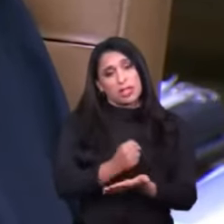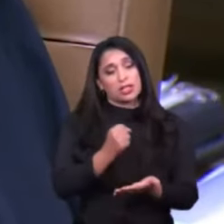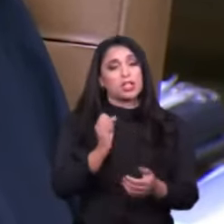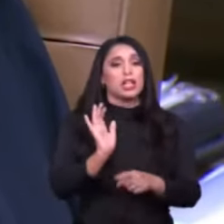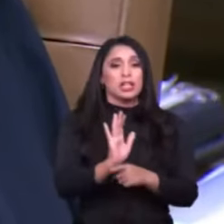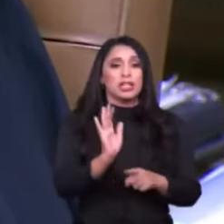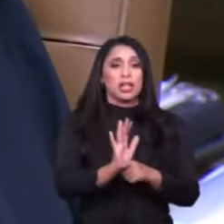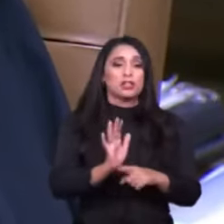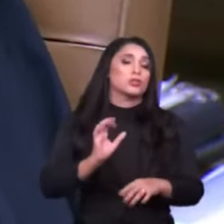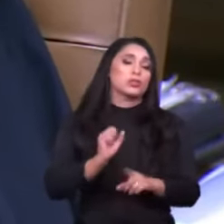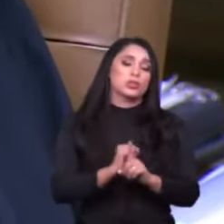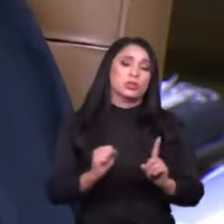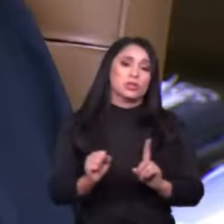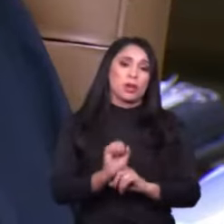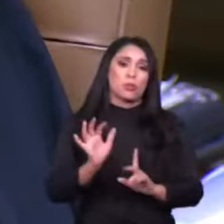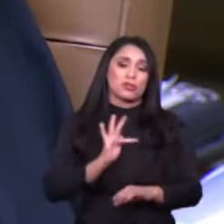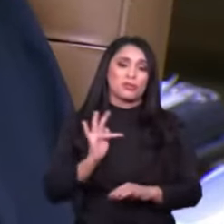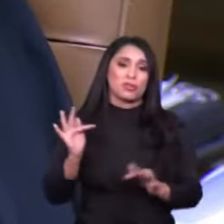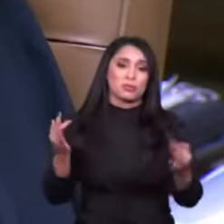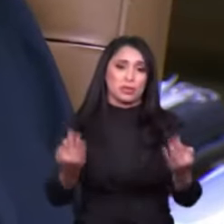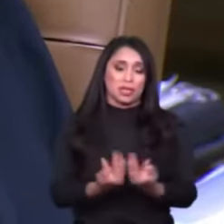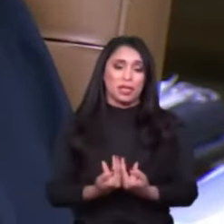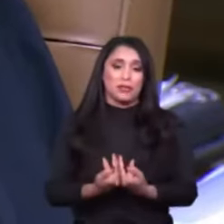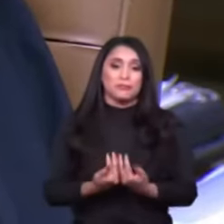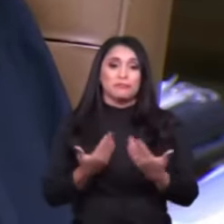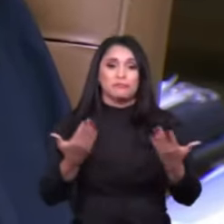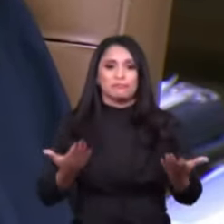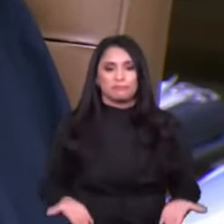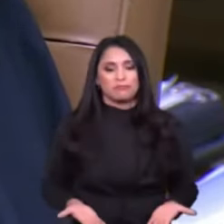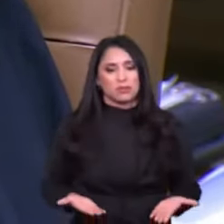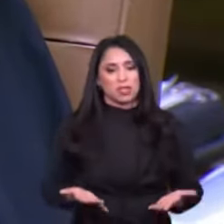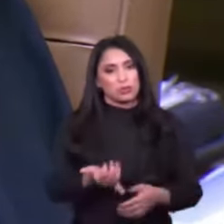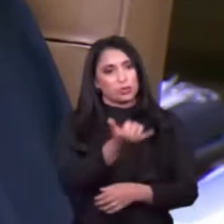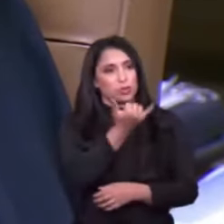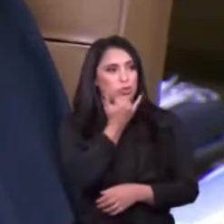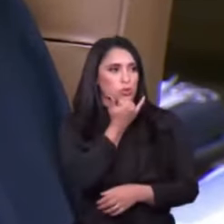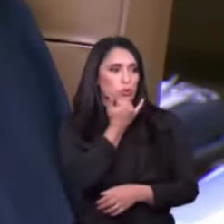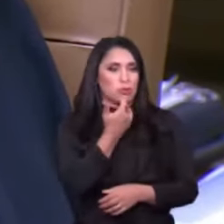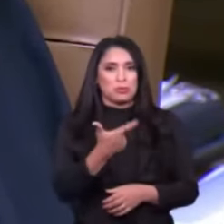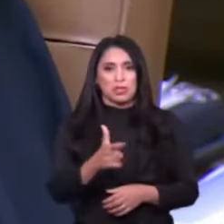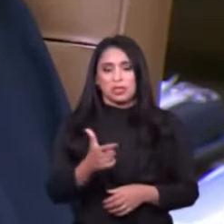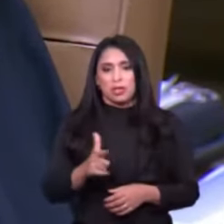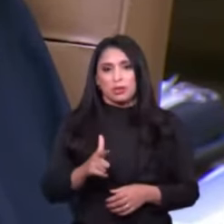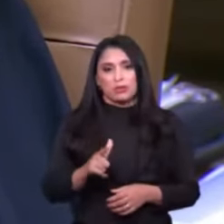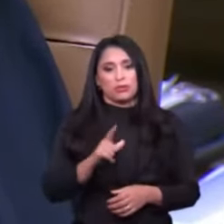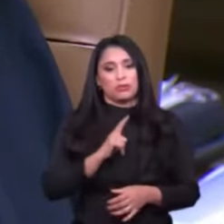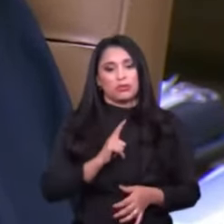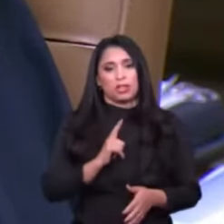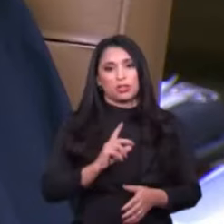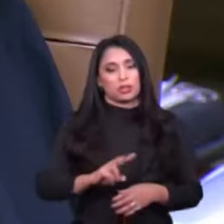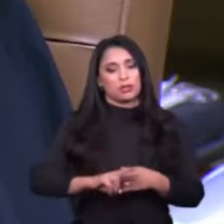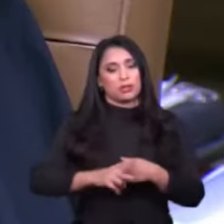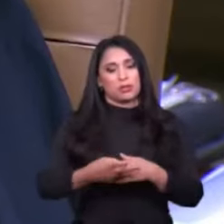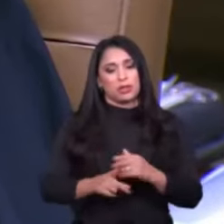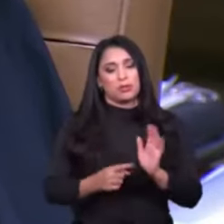seus familiares. Por fim, não vislumbro, permissa vênia, a existência de uma relação da causa e efeito demonstrada empiricamente